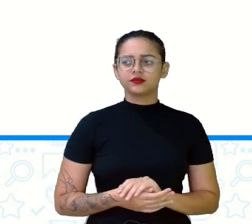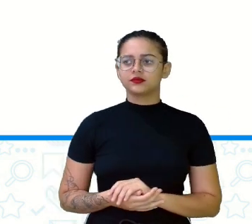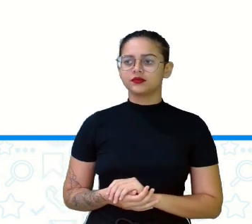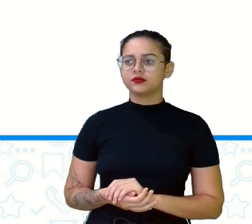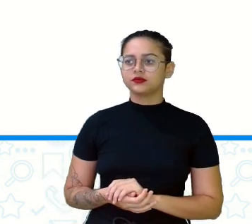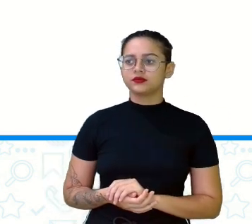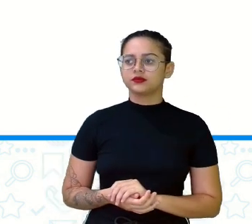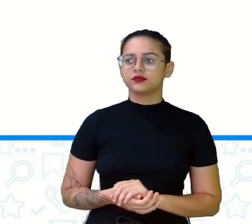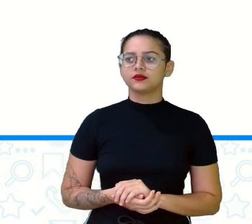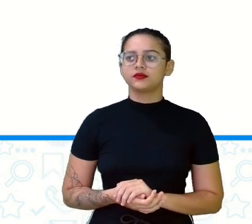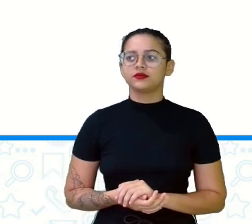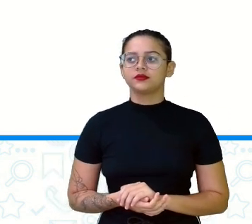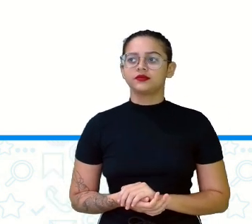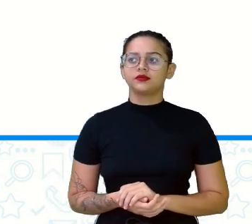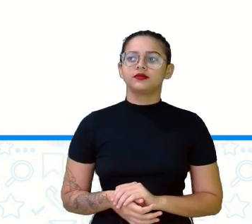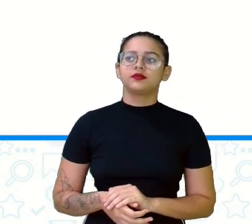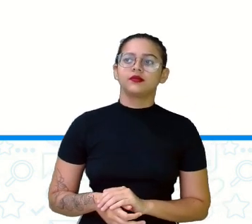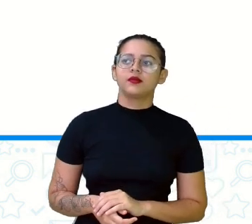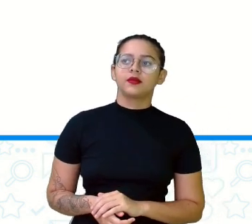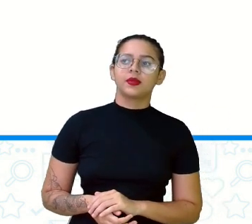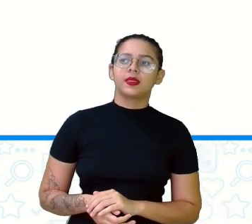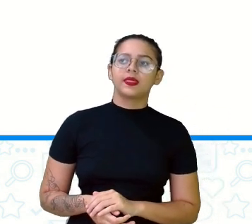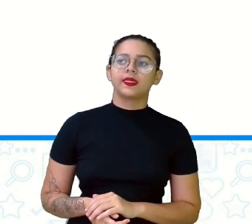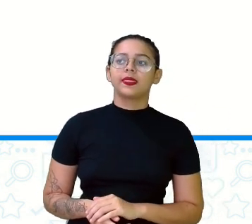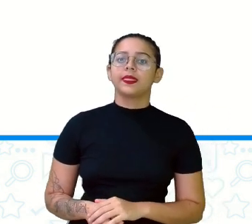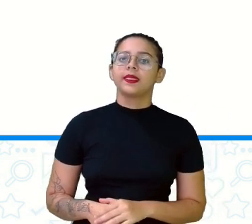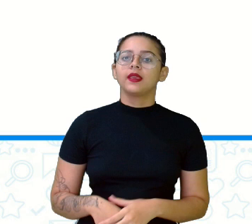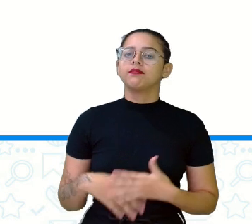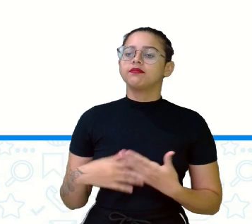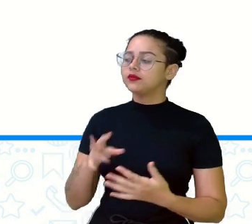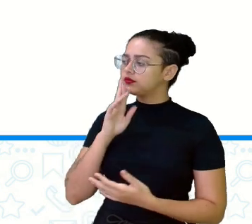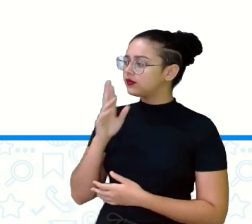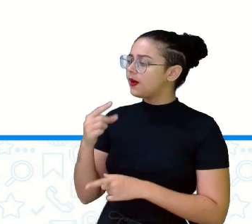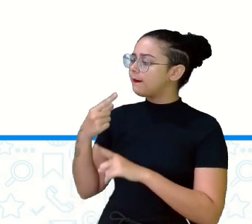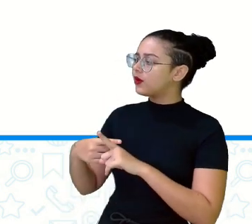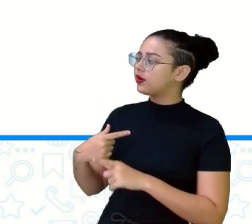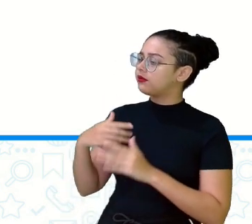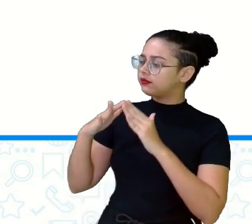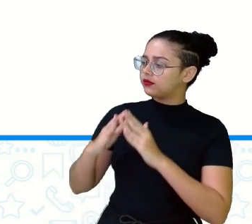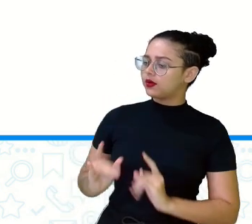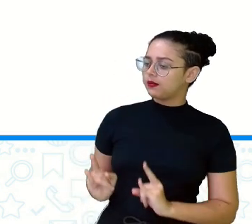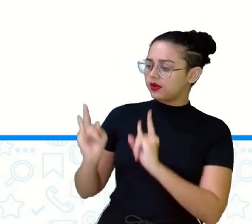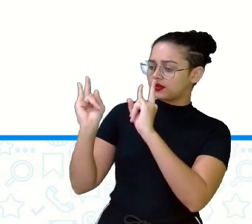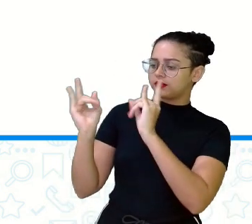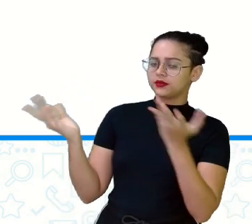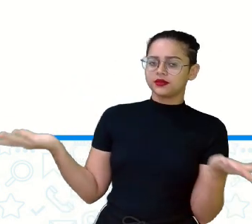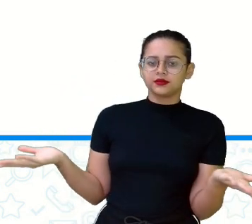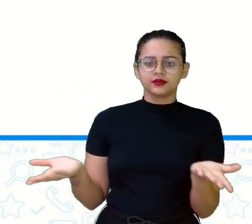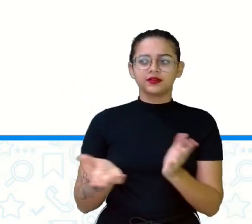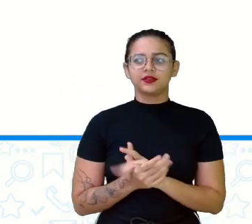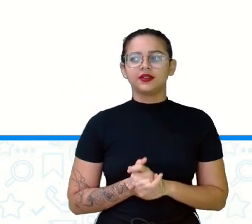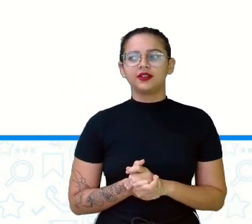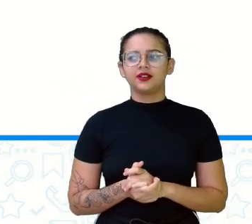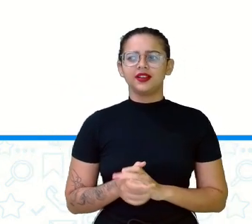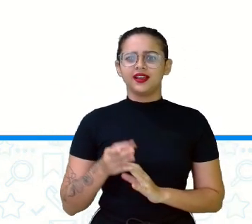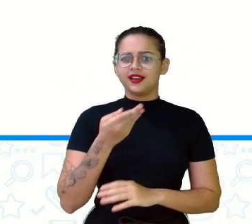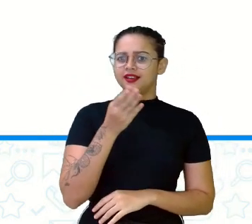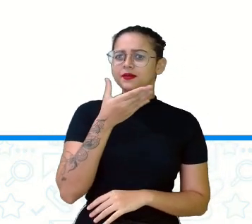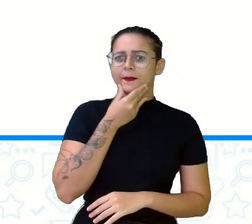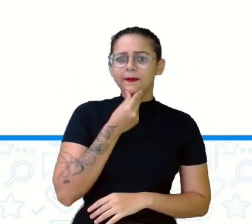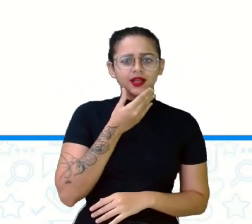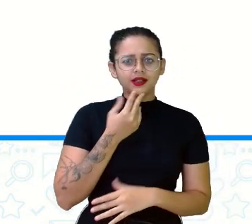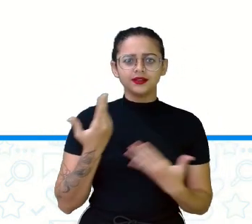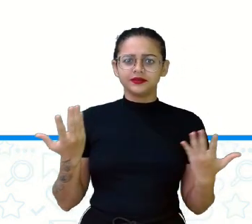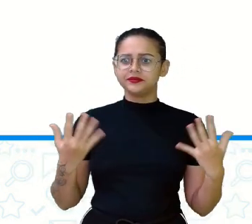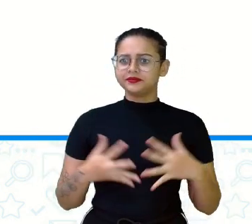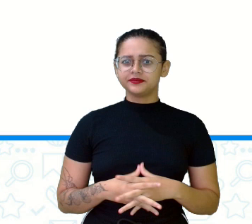Joãozinho, perdão. Aí ele responde, porque moro num apartamento, professora. Esse Joãozinho é um caso sério, né, gente?